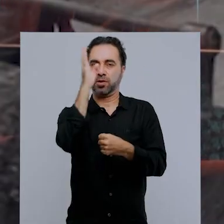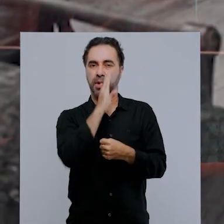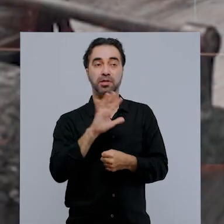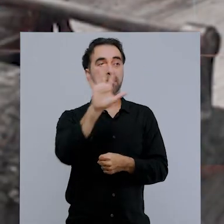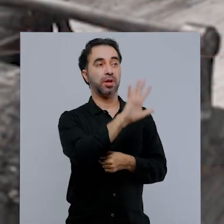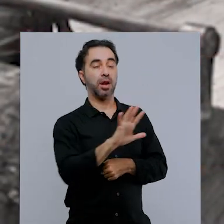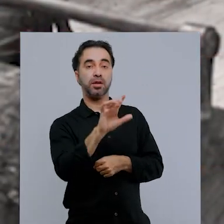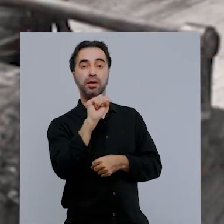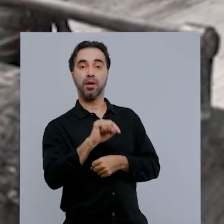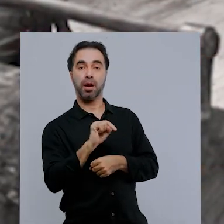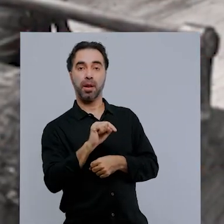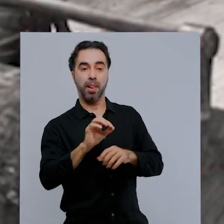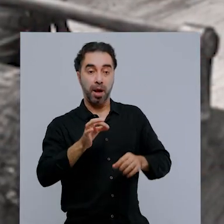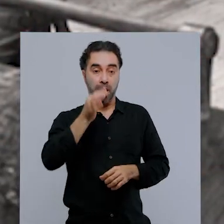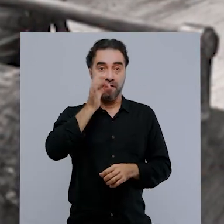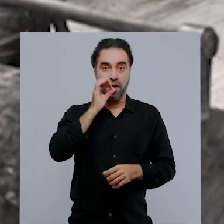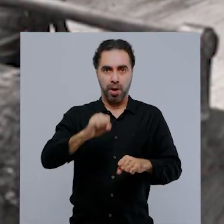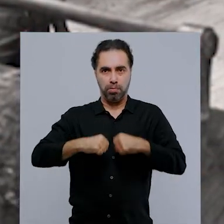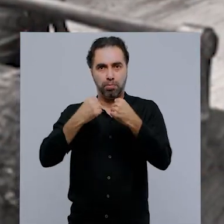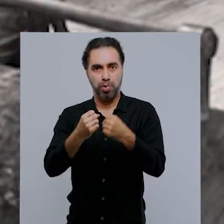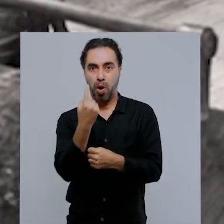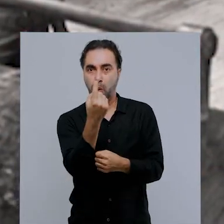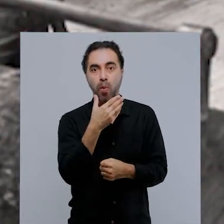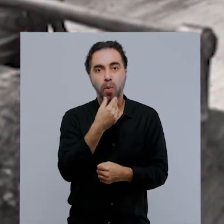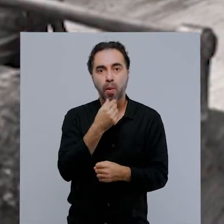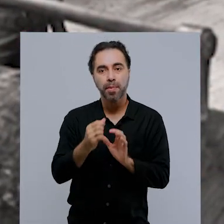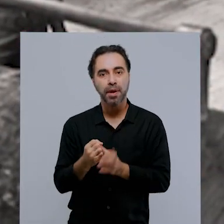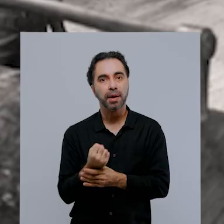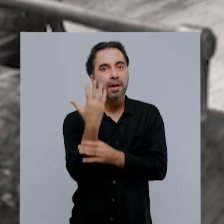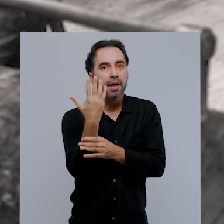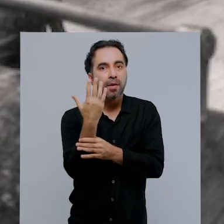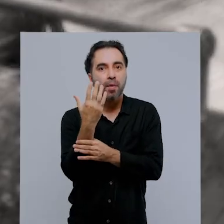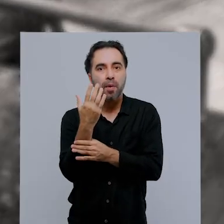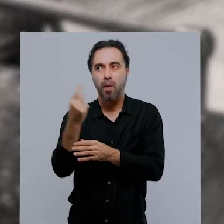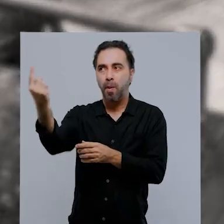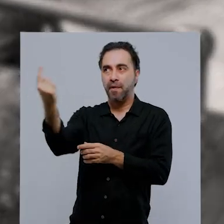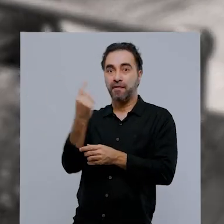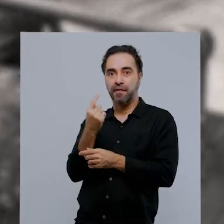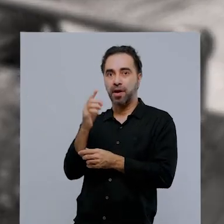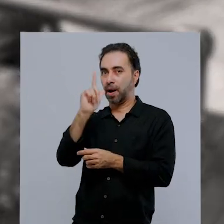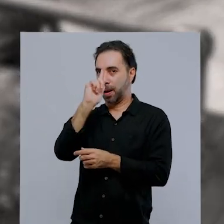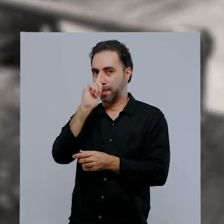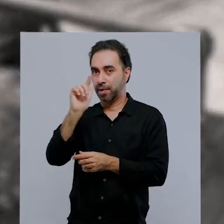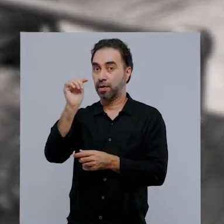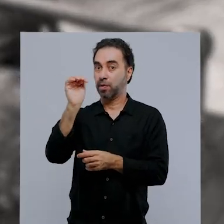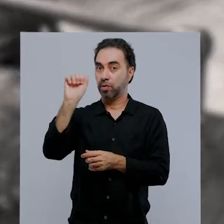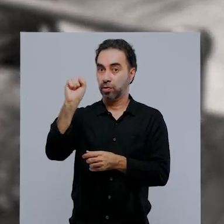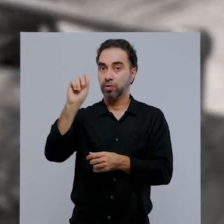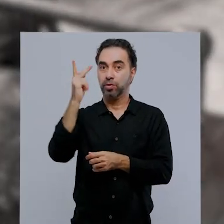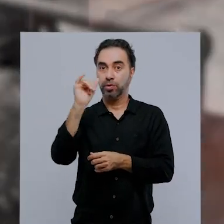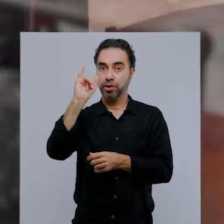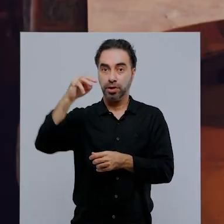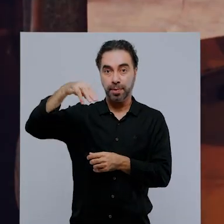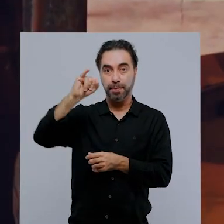Em meio à pujança cafeeira, um visionário se destacou: o imigrante alemão Francisco Schmidt, conhecido como o